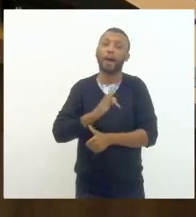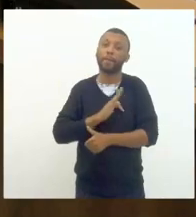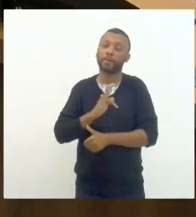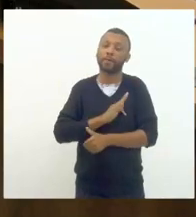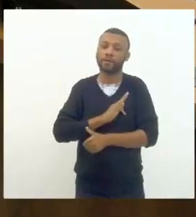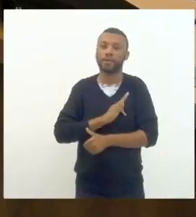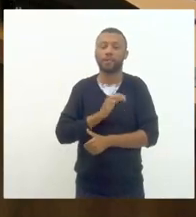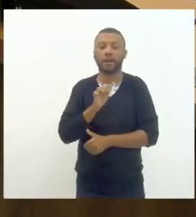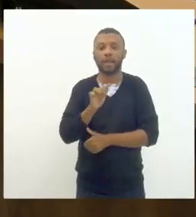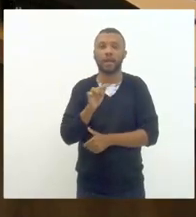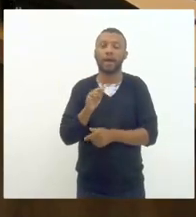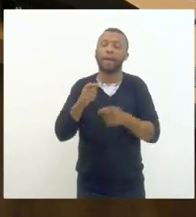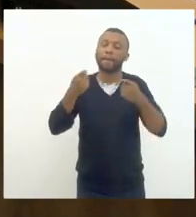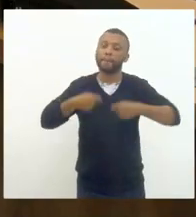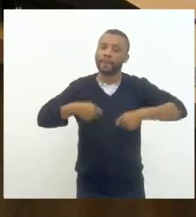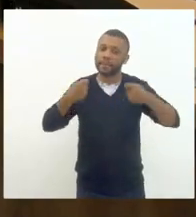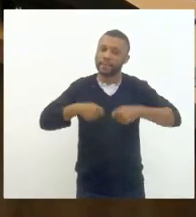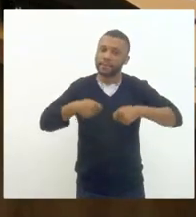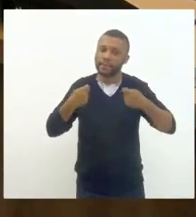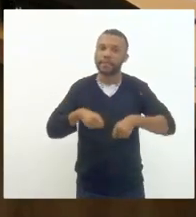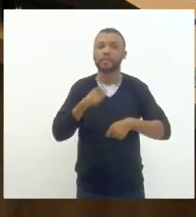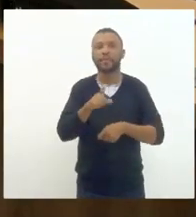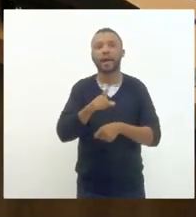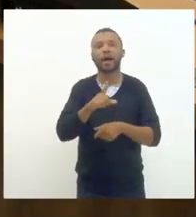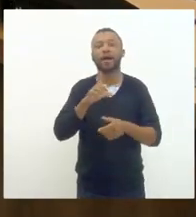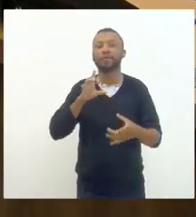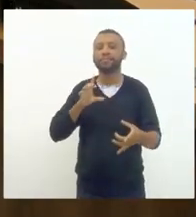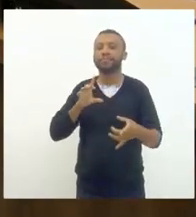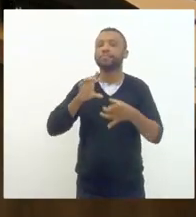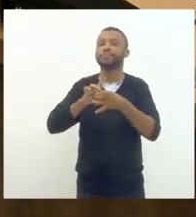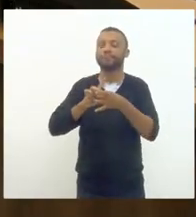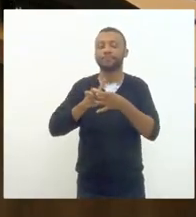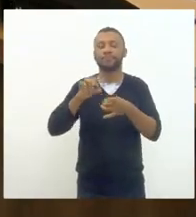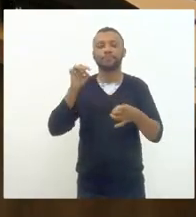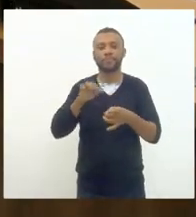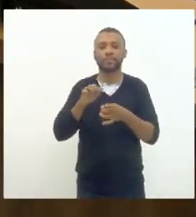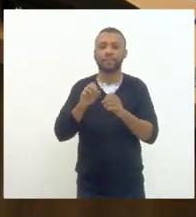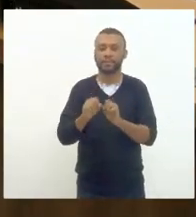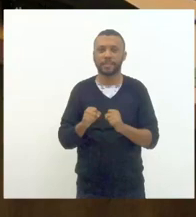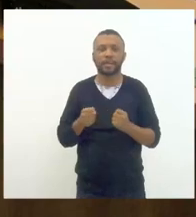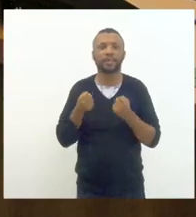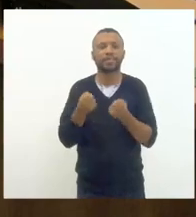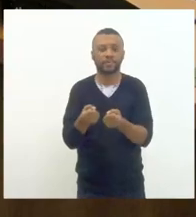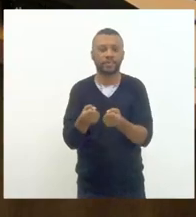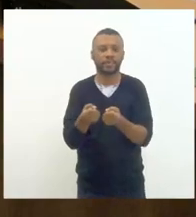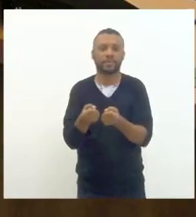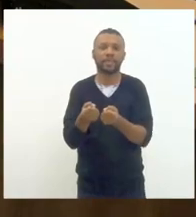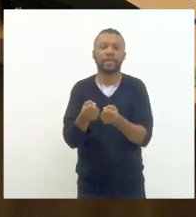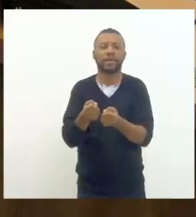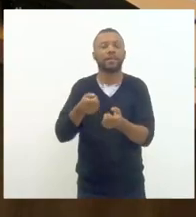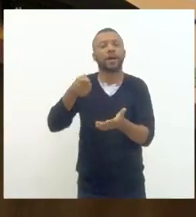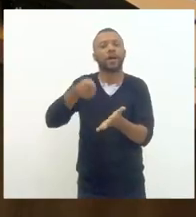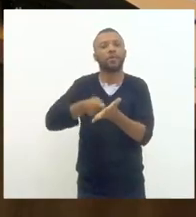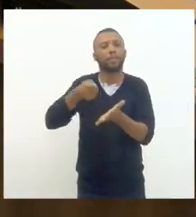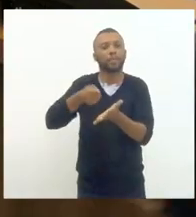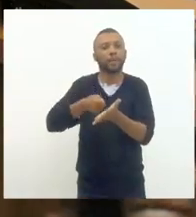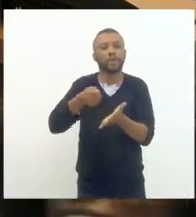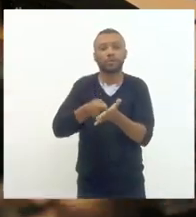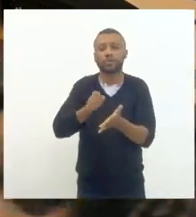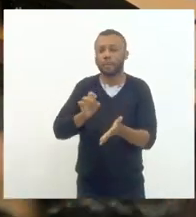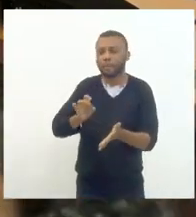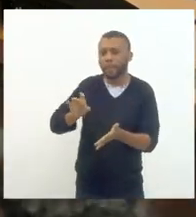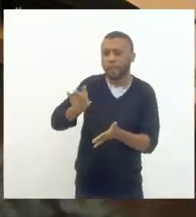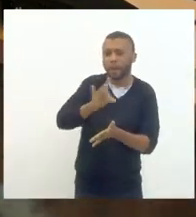senhor presidente, precisa estar a reboque também de garantia das obrigações que